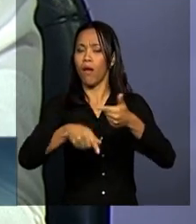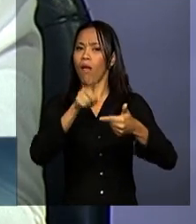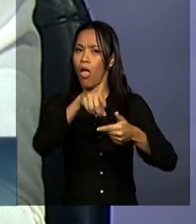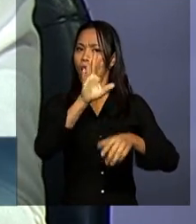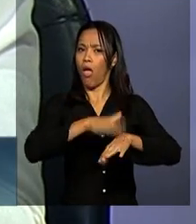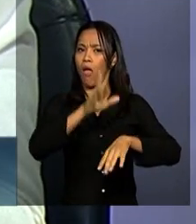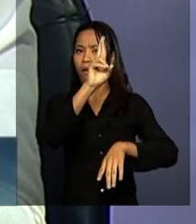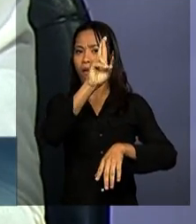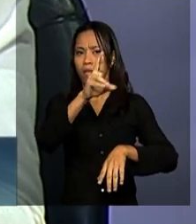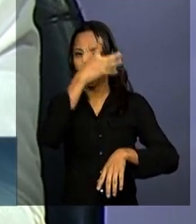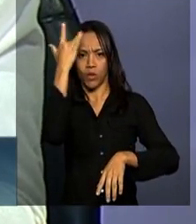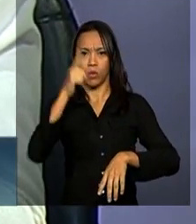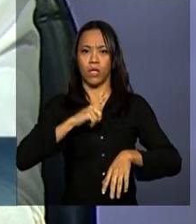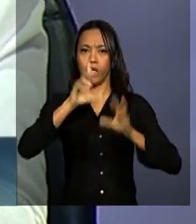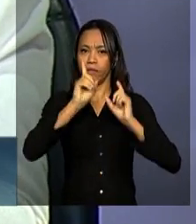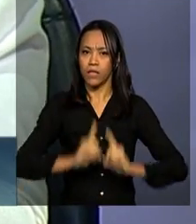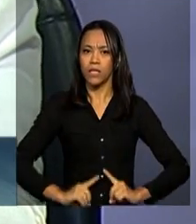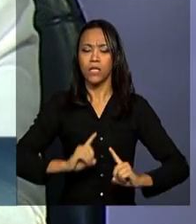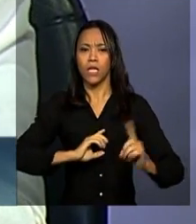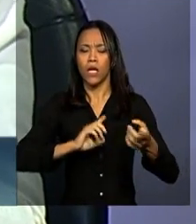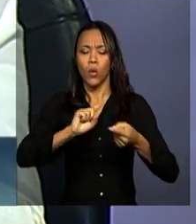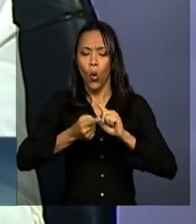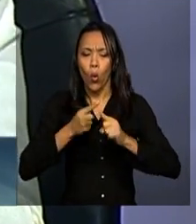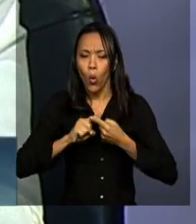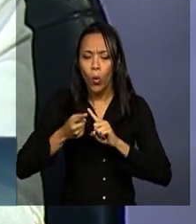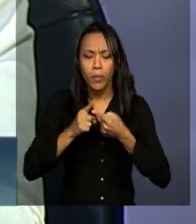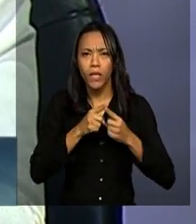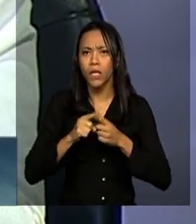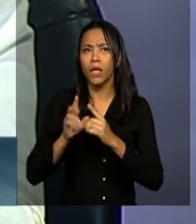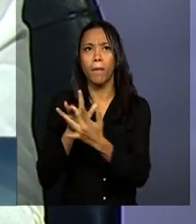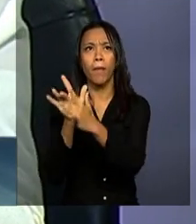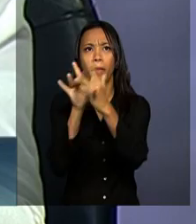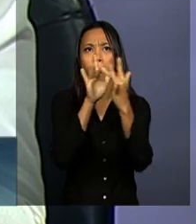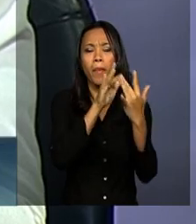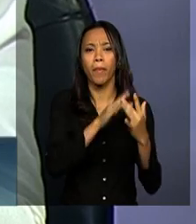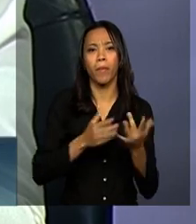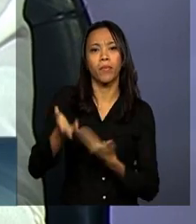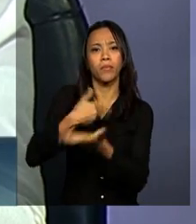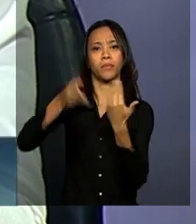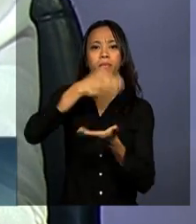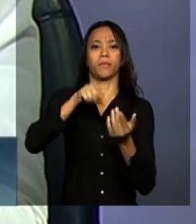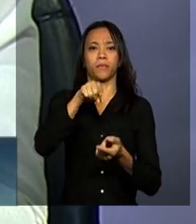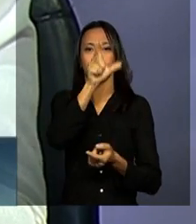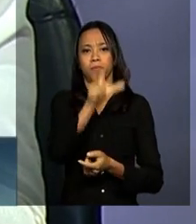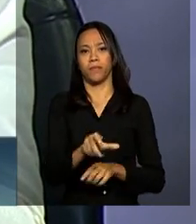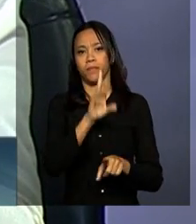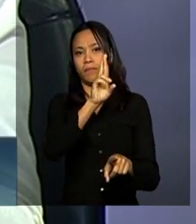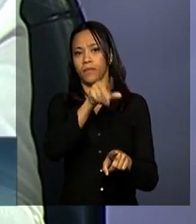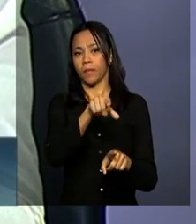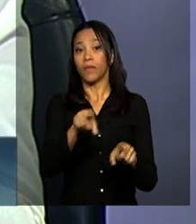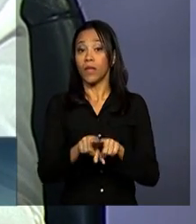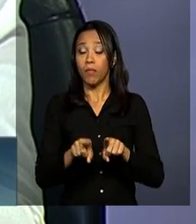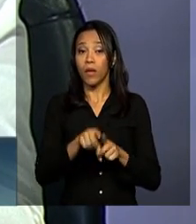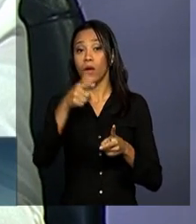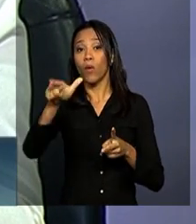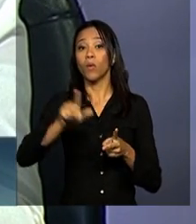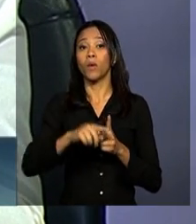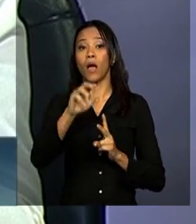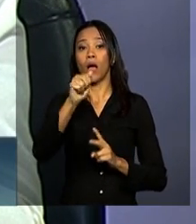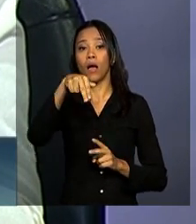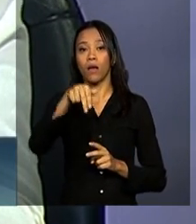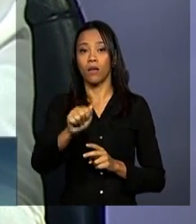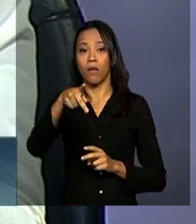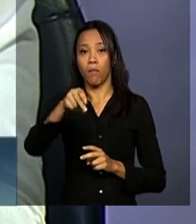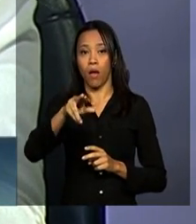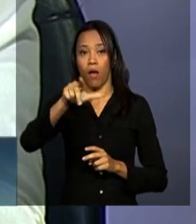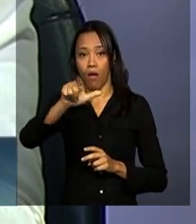encaminha e articula tudo o que a gente tem dado conta, né, de fazer. A Ana Paula Feminello, também da